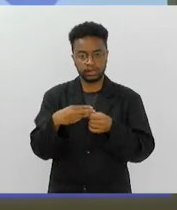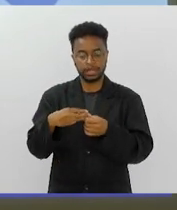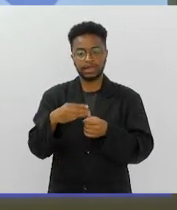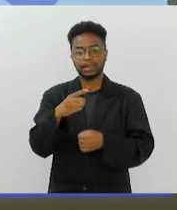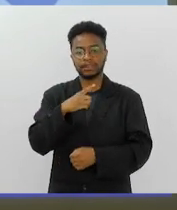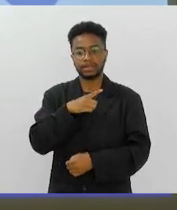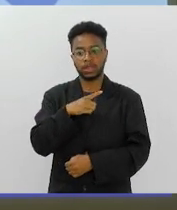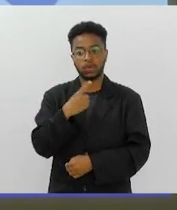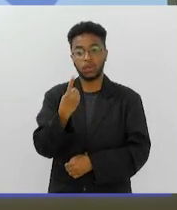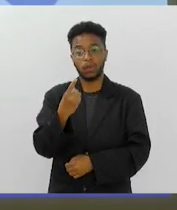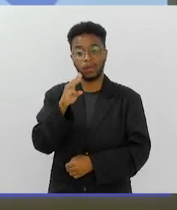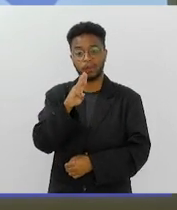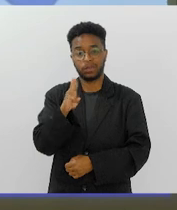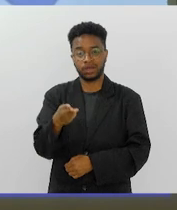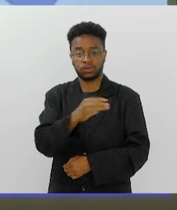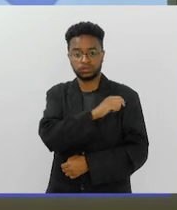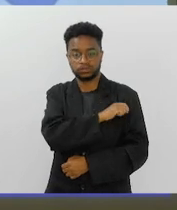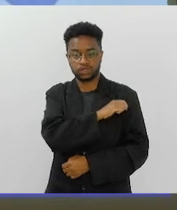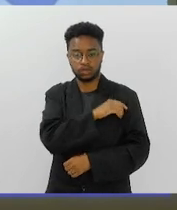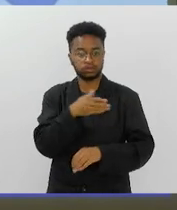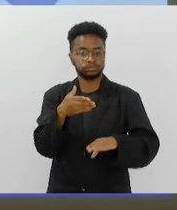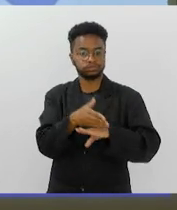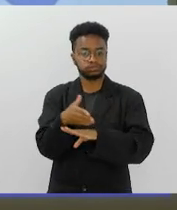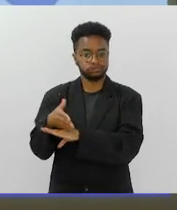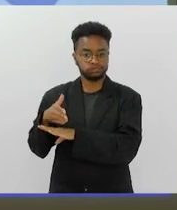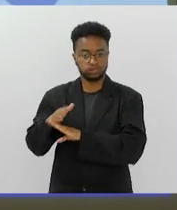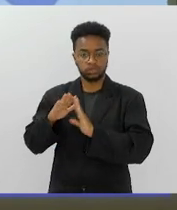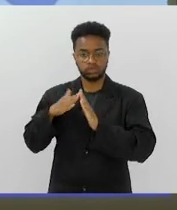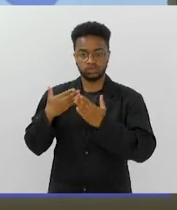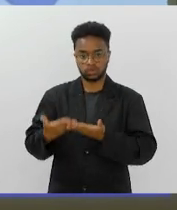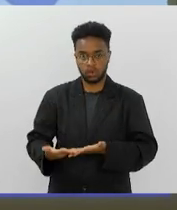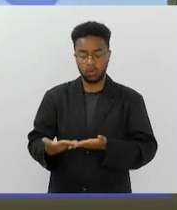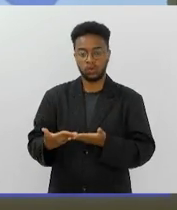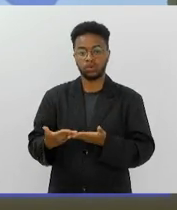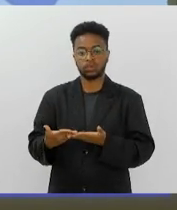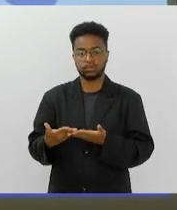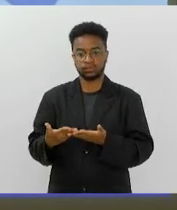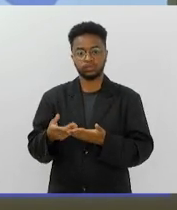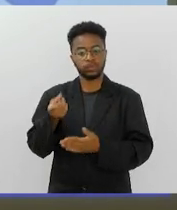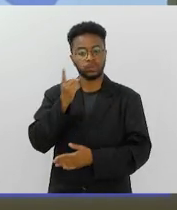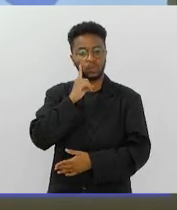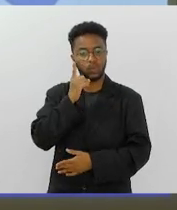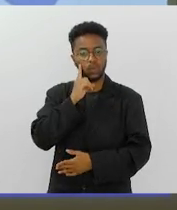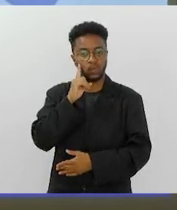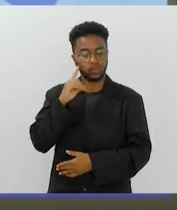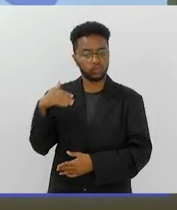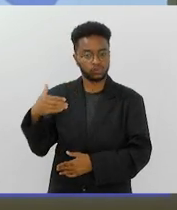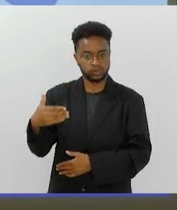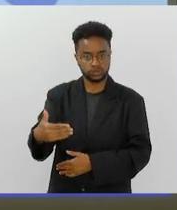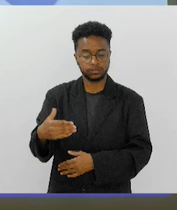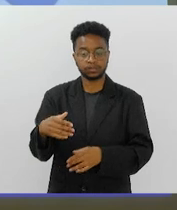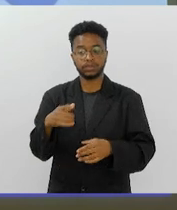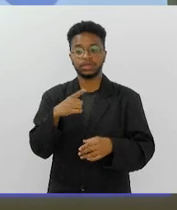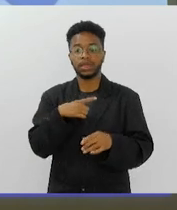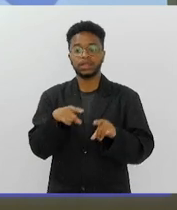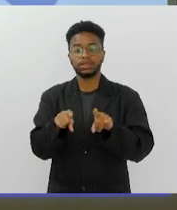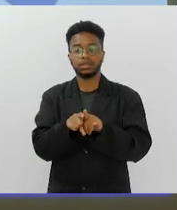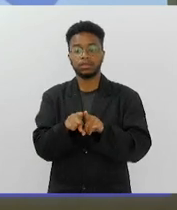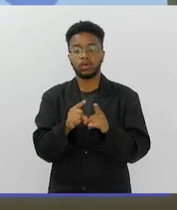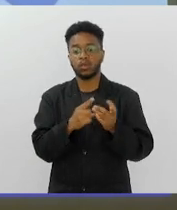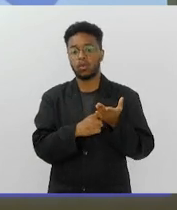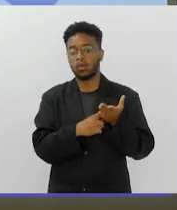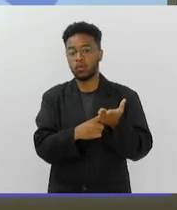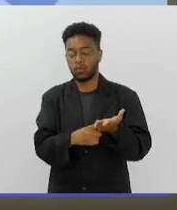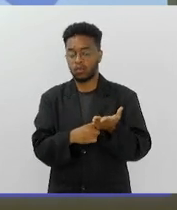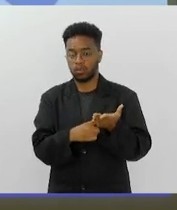de 1 milhão de estudantes que passam, né, pelas nossas escolas todos os dias, e nós temos o compromisso de